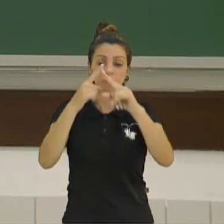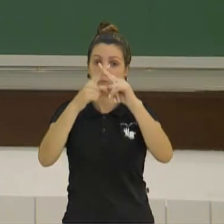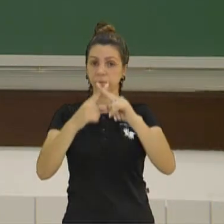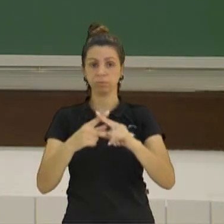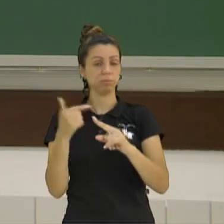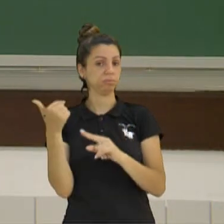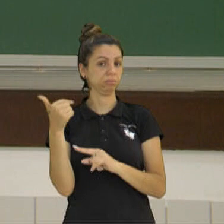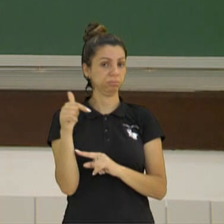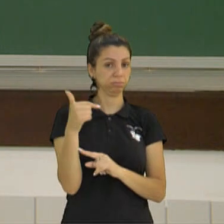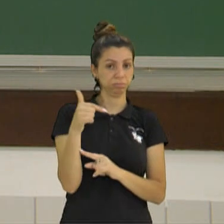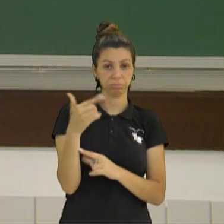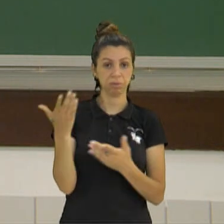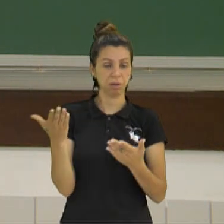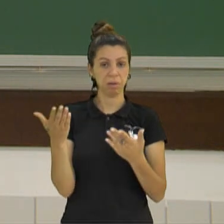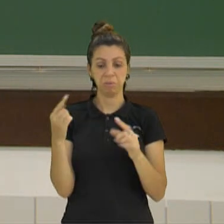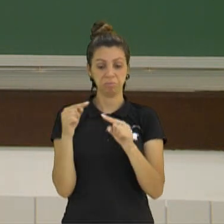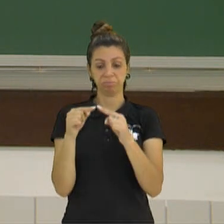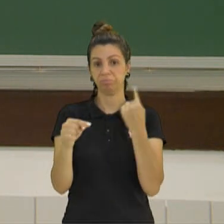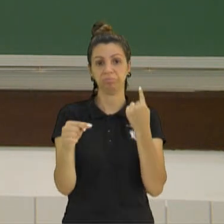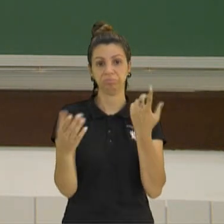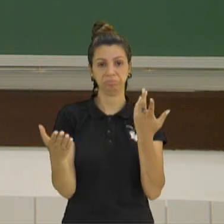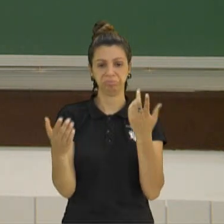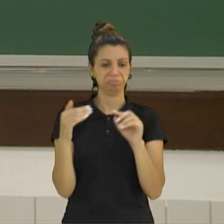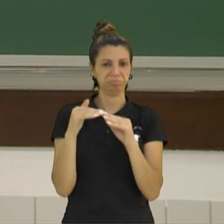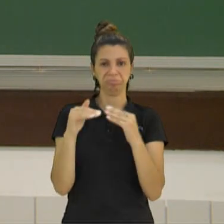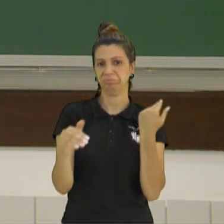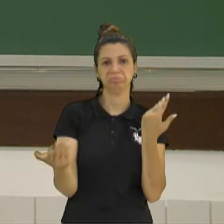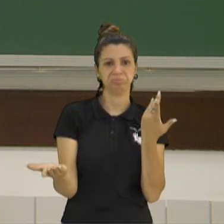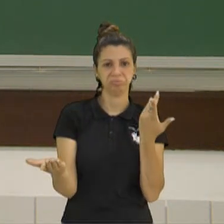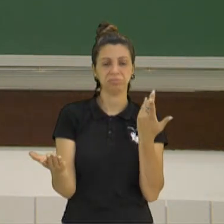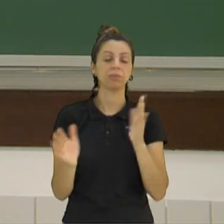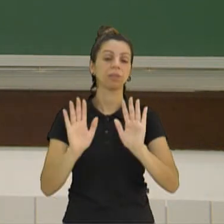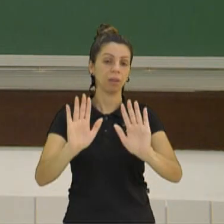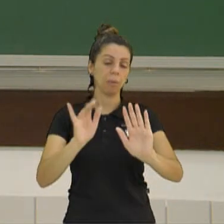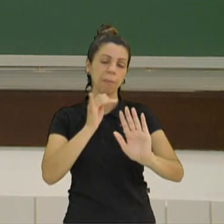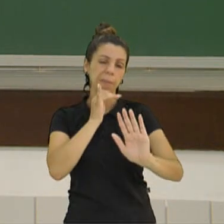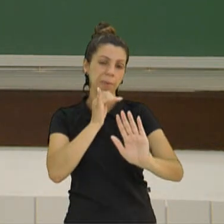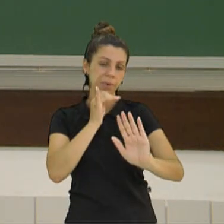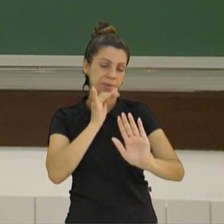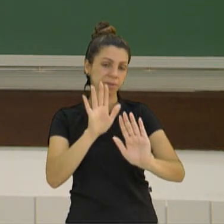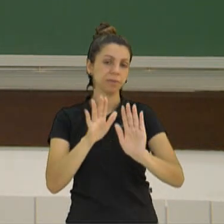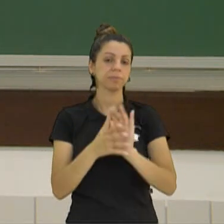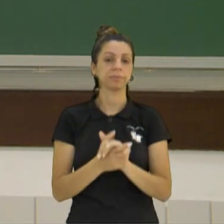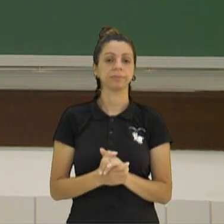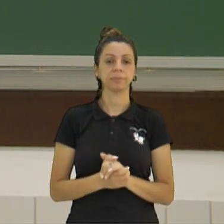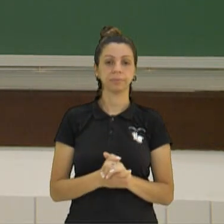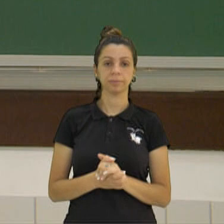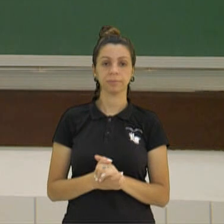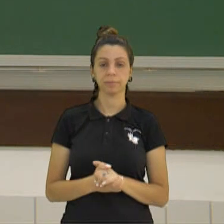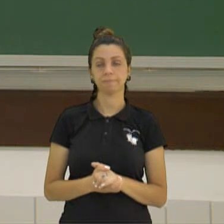que na prática não tem nada a ver. Como assim não tem nada a ver, professor? Quando eu falo, por exemplo, assim,